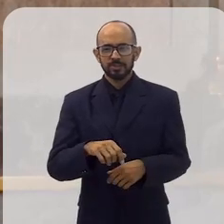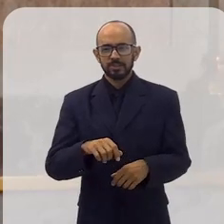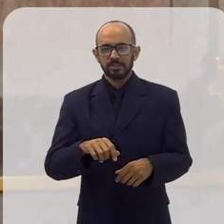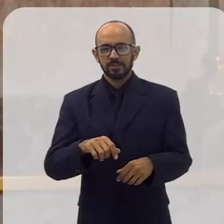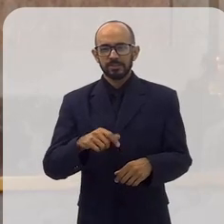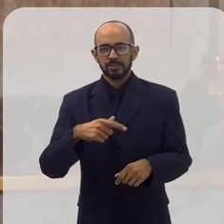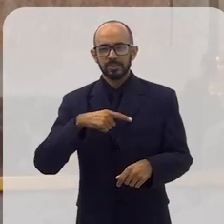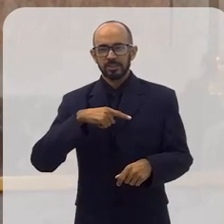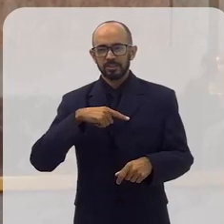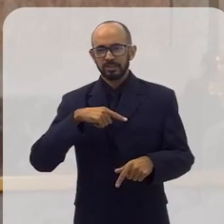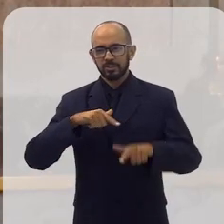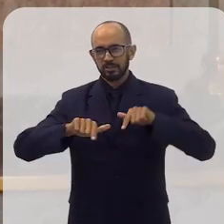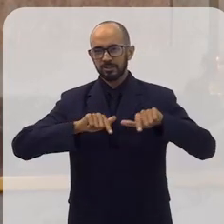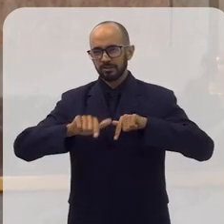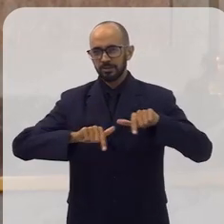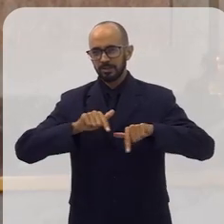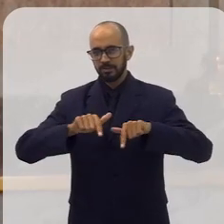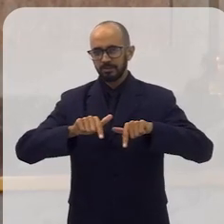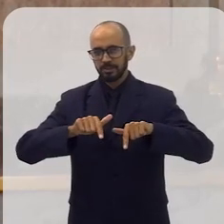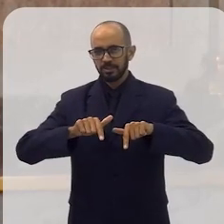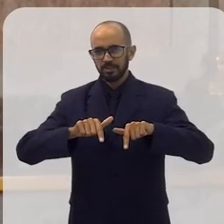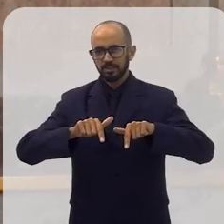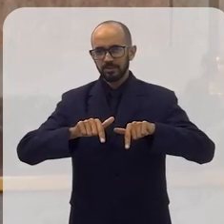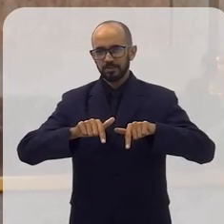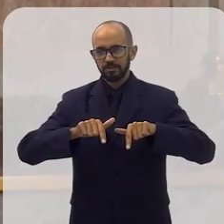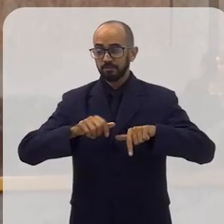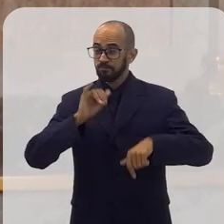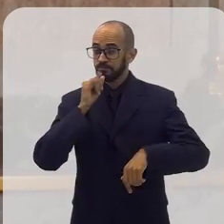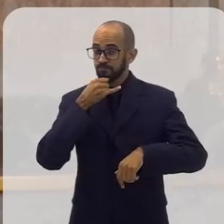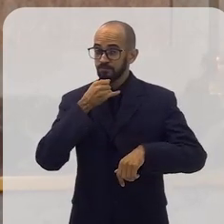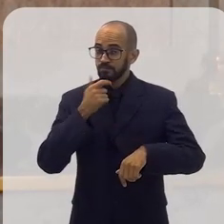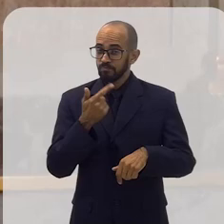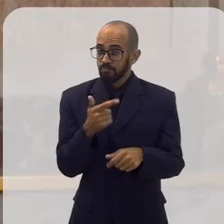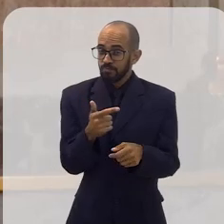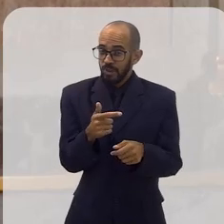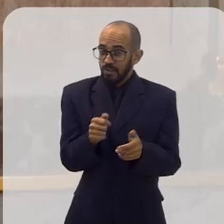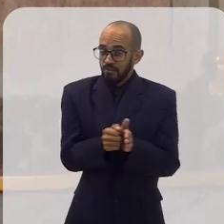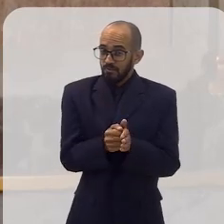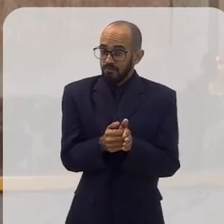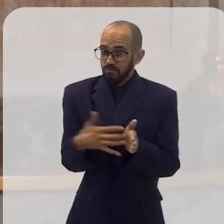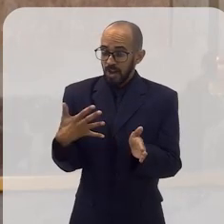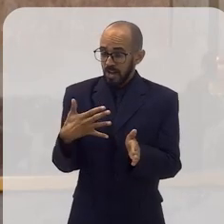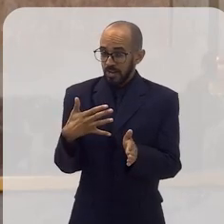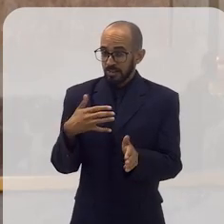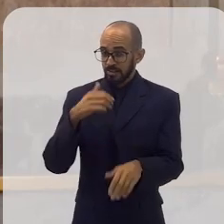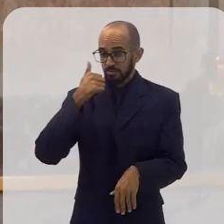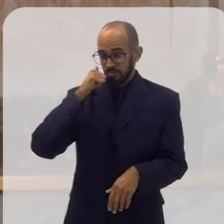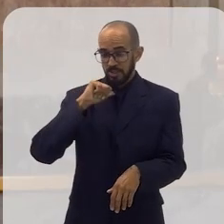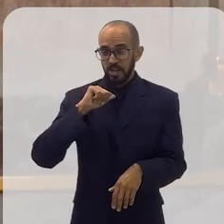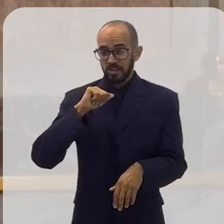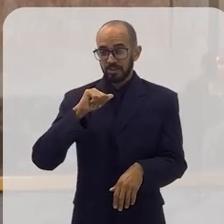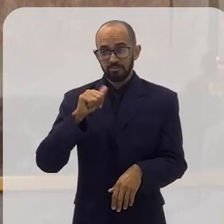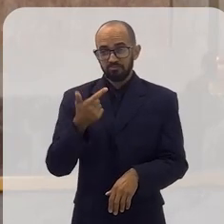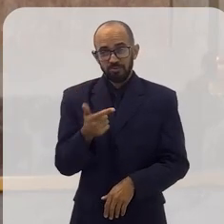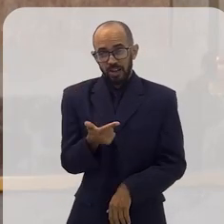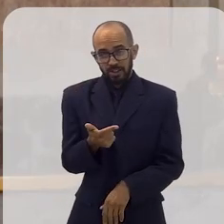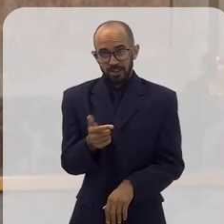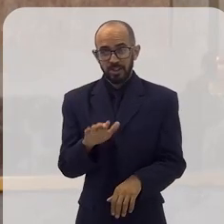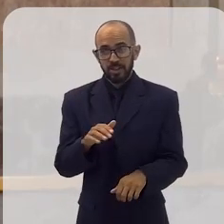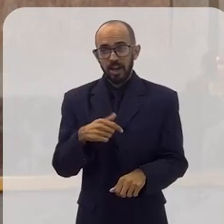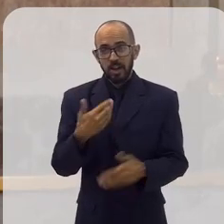antigamente, que estava servindo lá. Hoje, infelizmente, não temos muitas vocações femininas.